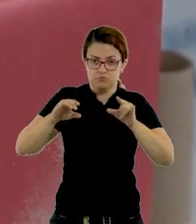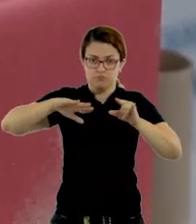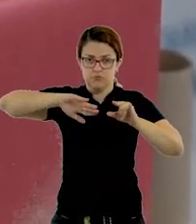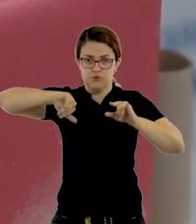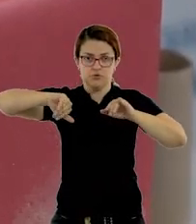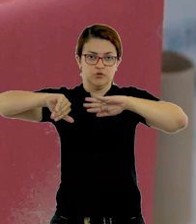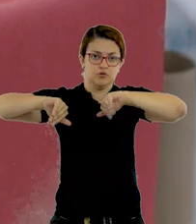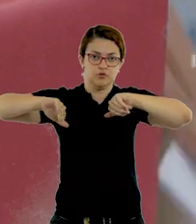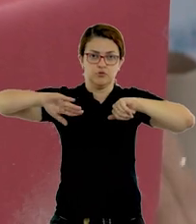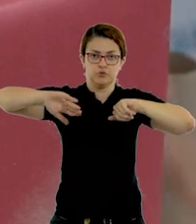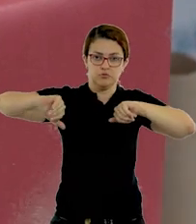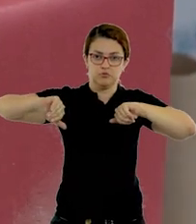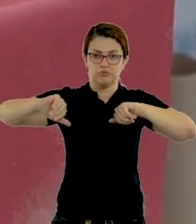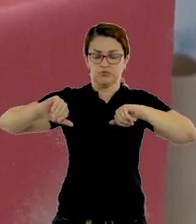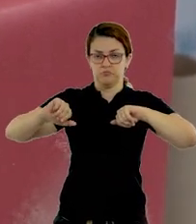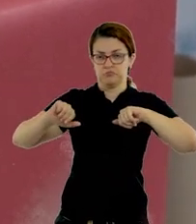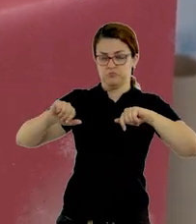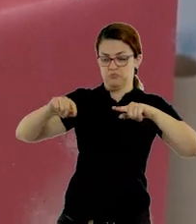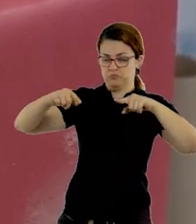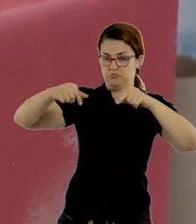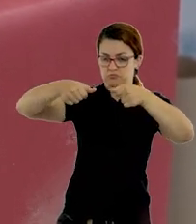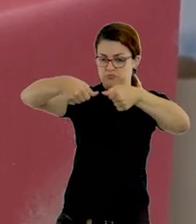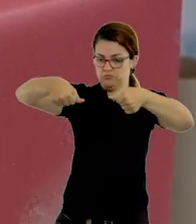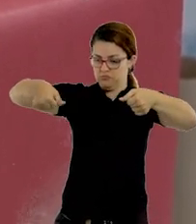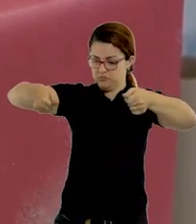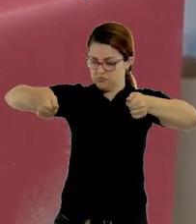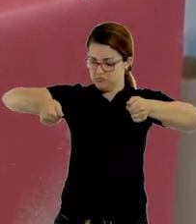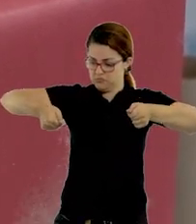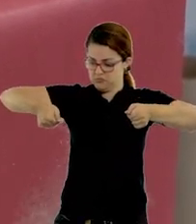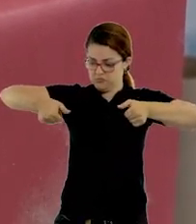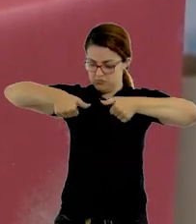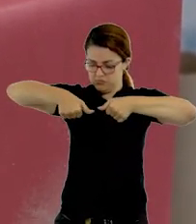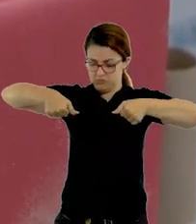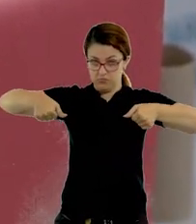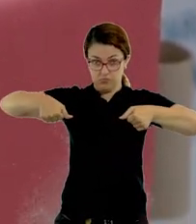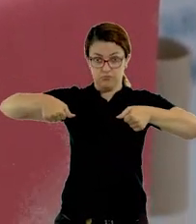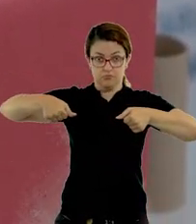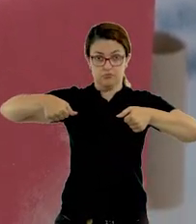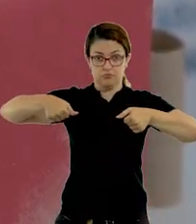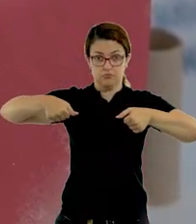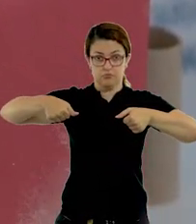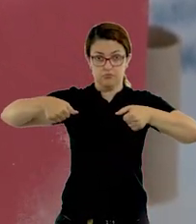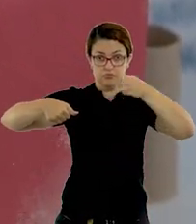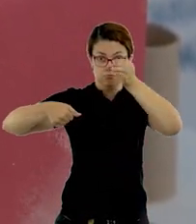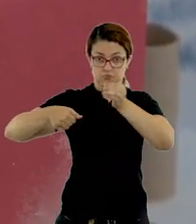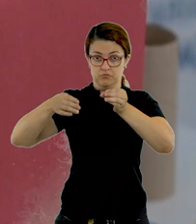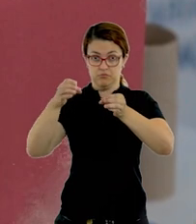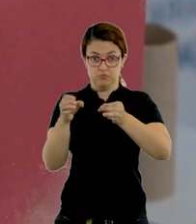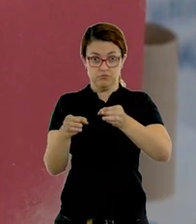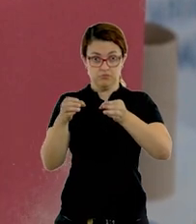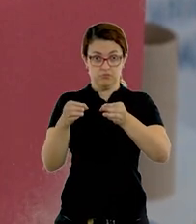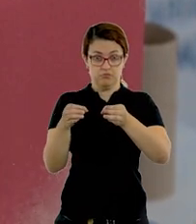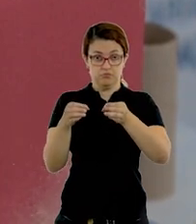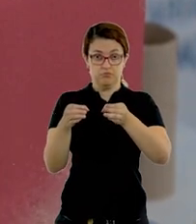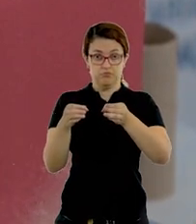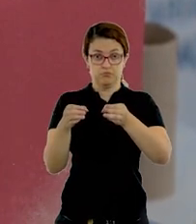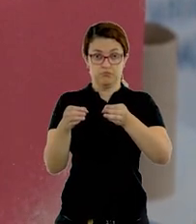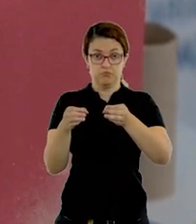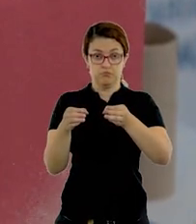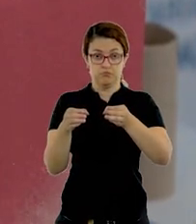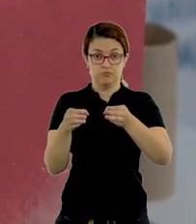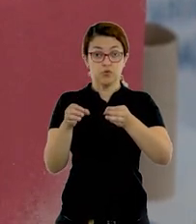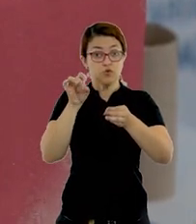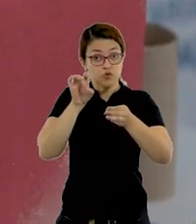E em vez de ter um papel, você faz uma área do ringue com um papel fita crepe, né? Que é onde os bonecos têm que